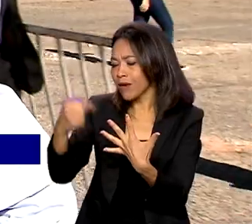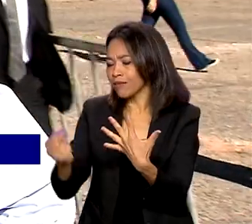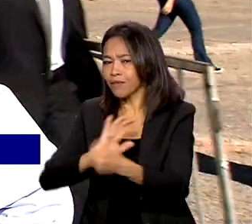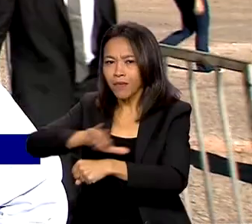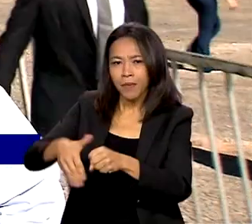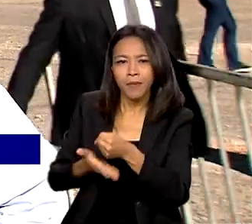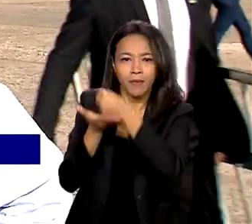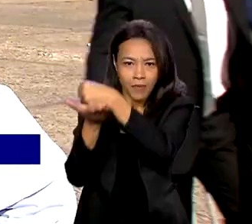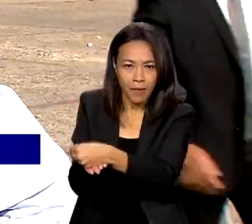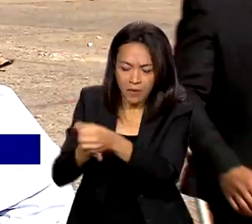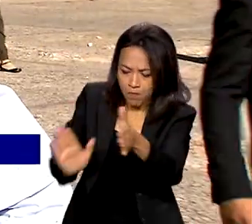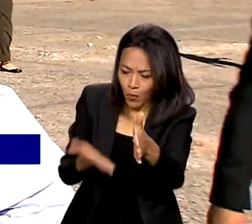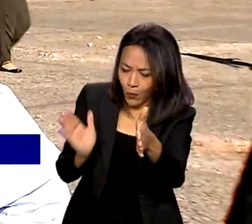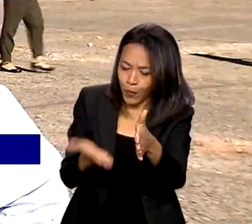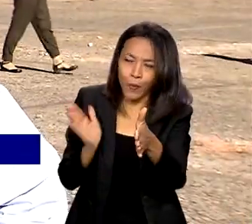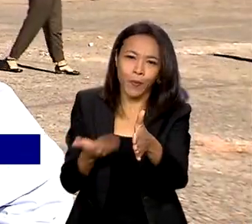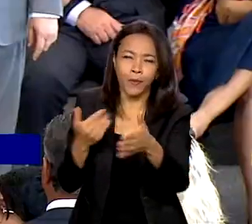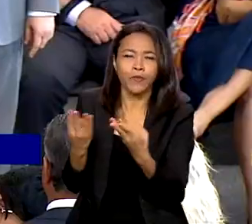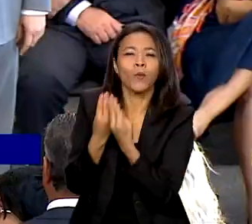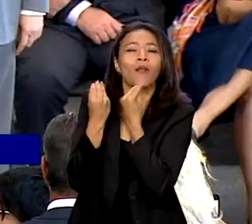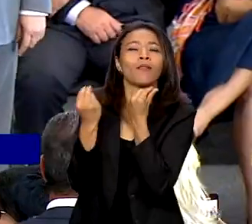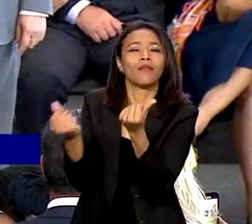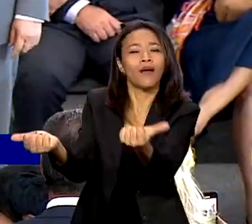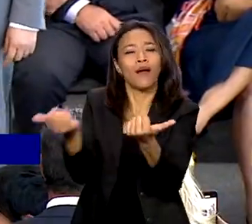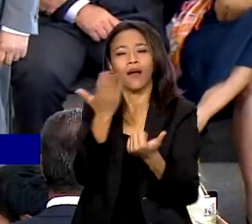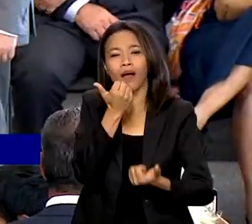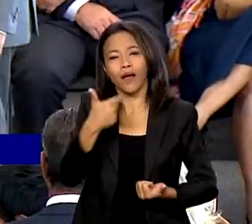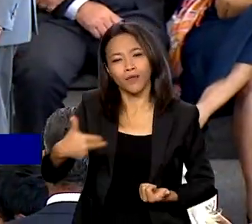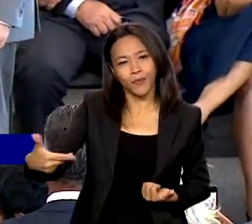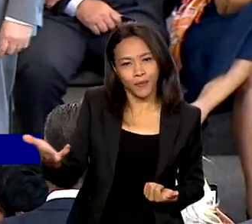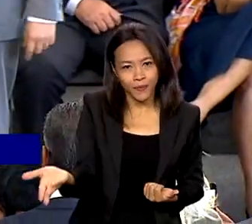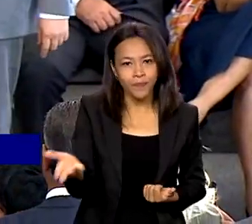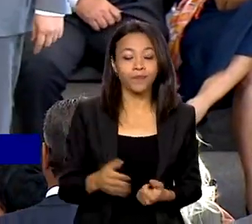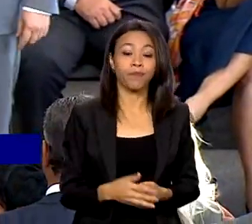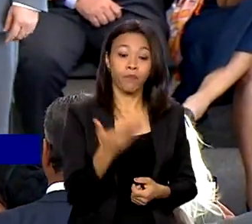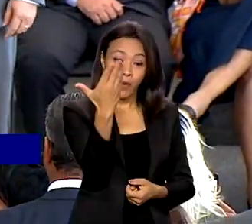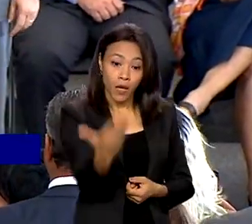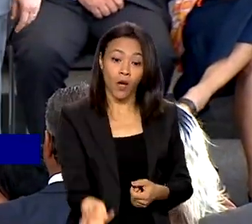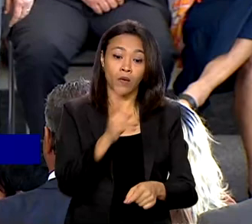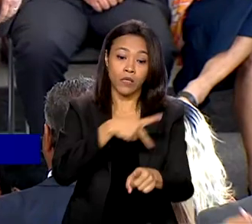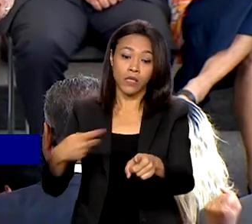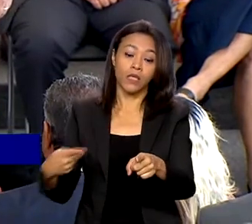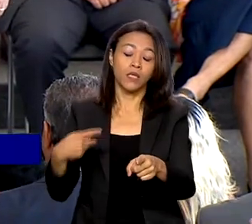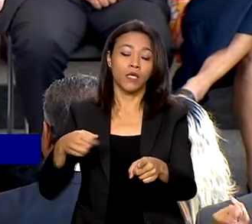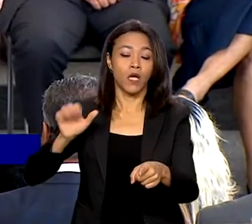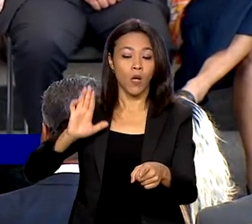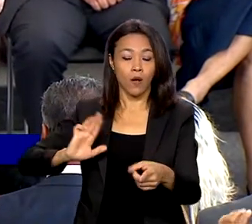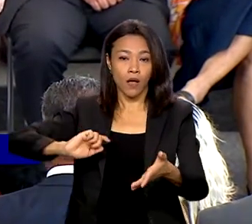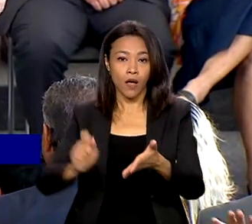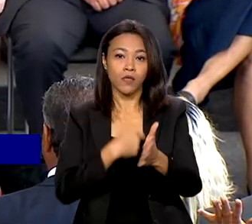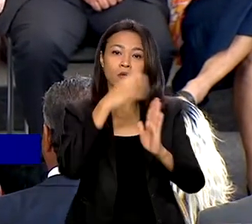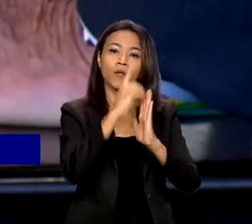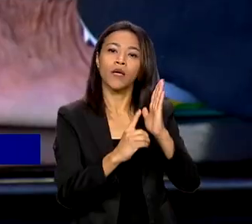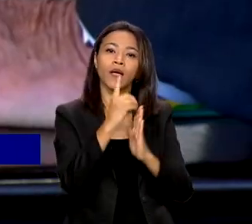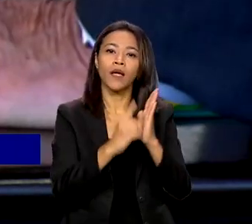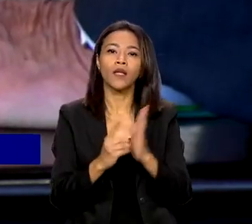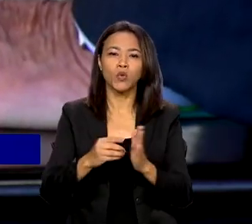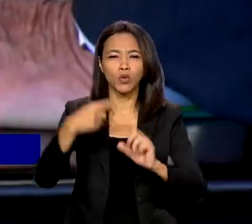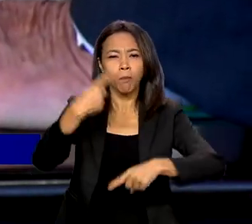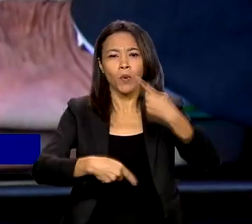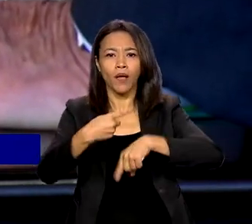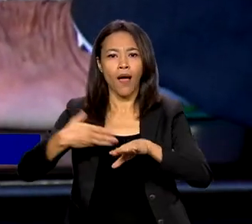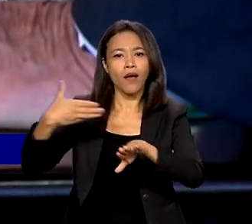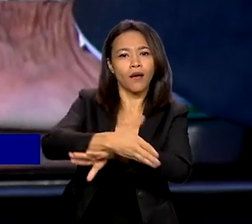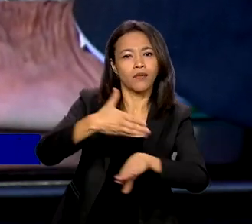e produzir alimentos de qualidade. O presidente Lula assinou decretos que valorizam as políticas de acesso à terra. São